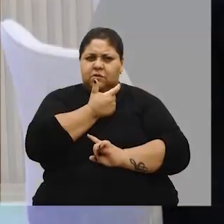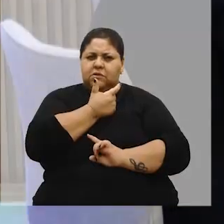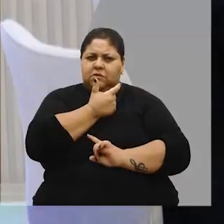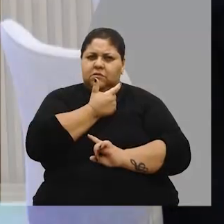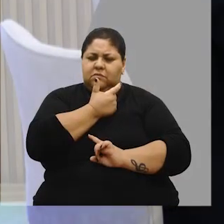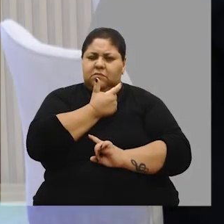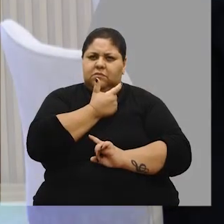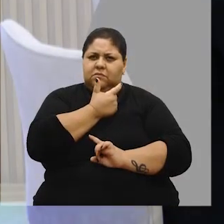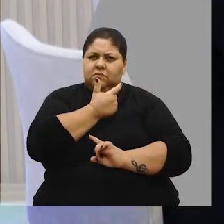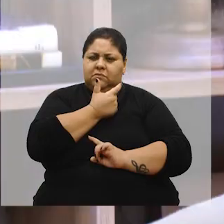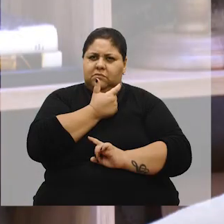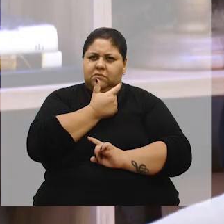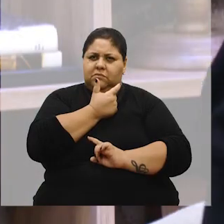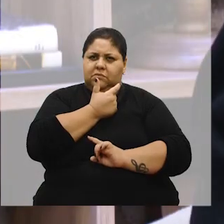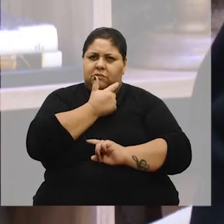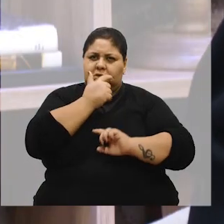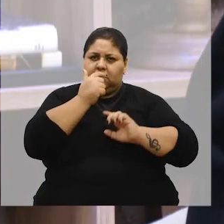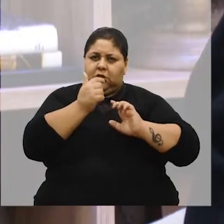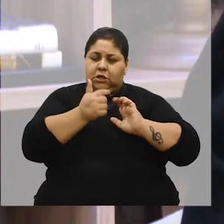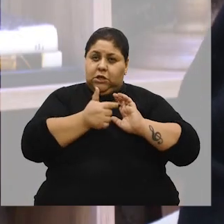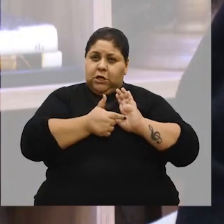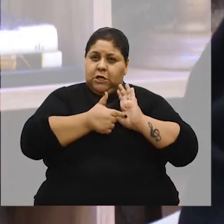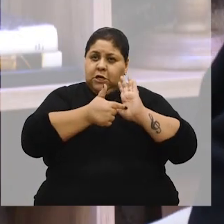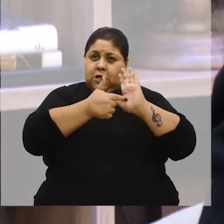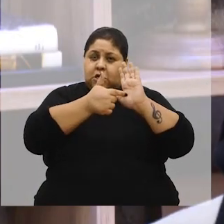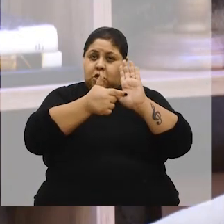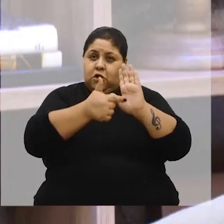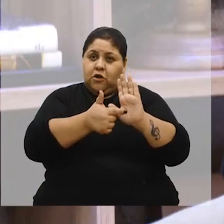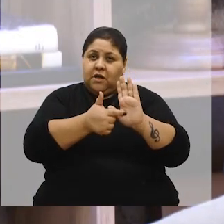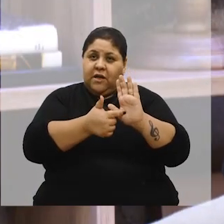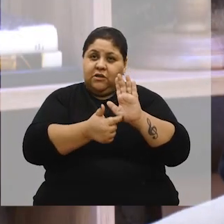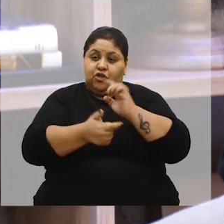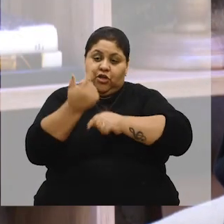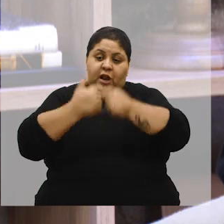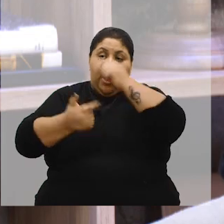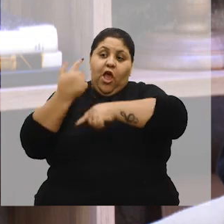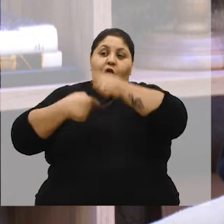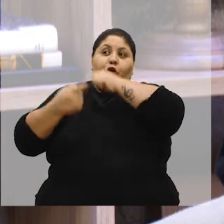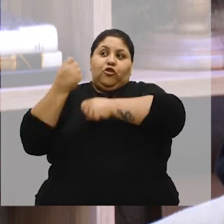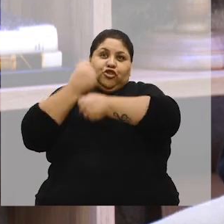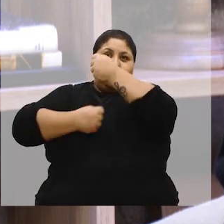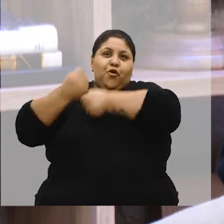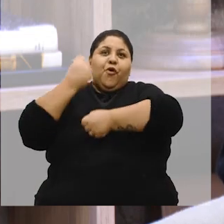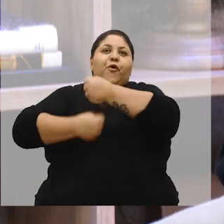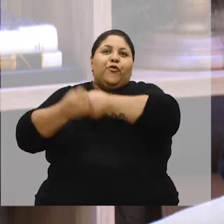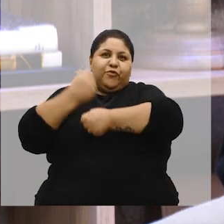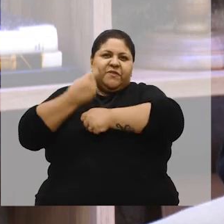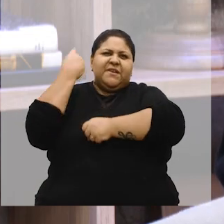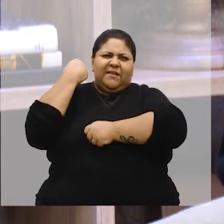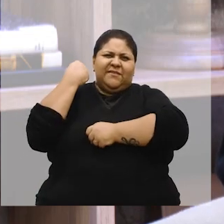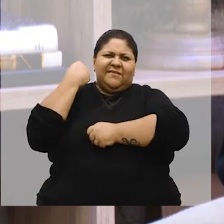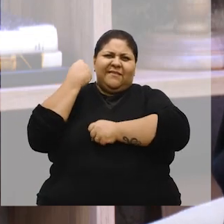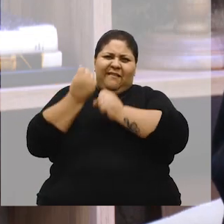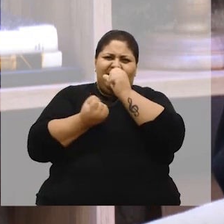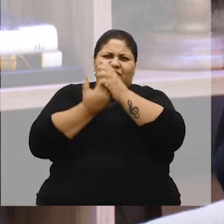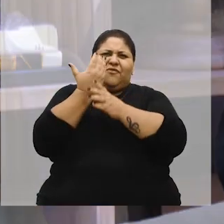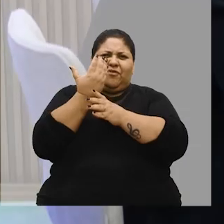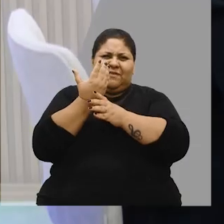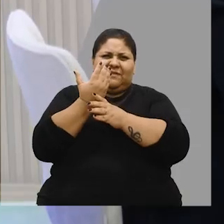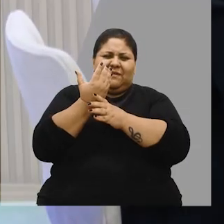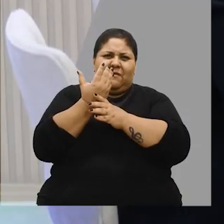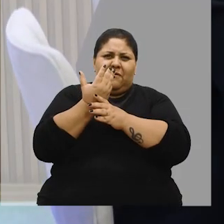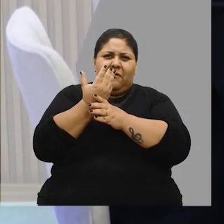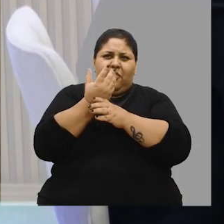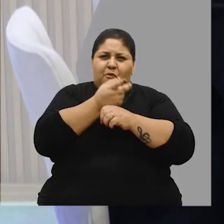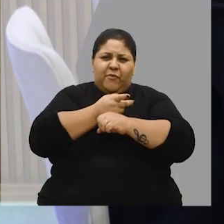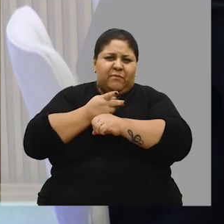trouxe uma trava que nos regrediu alguns anos de evolução em relação à busca por esses direitos. Mas eu penso que é muito